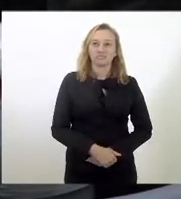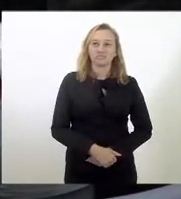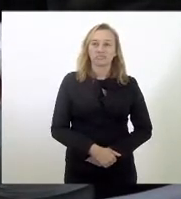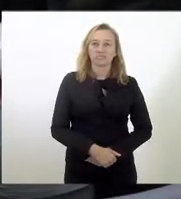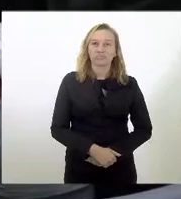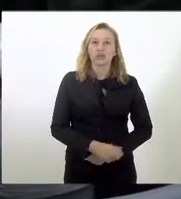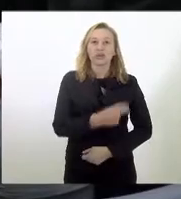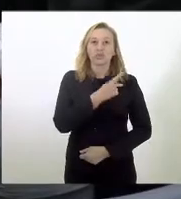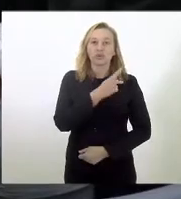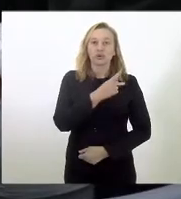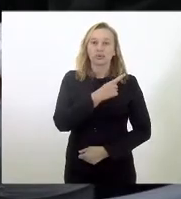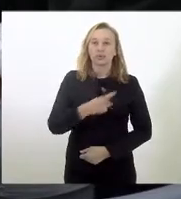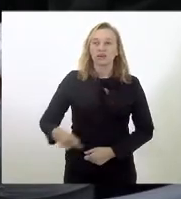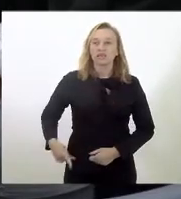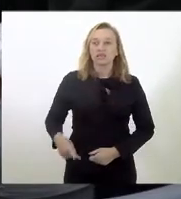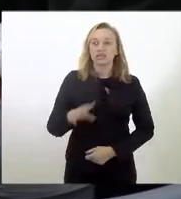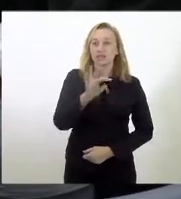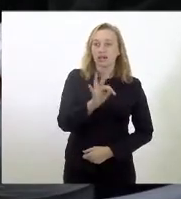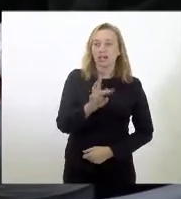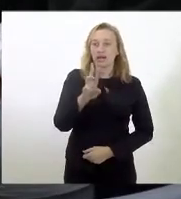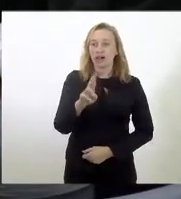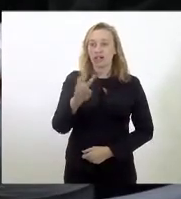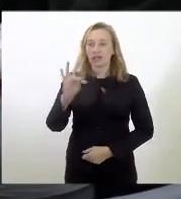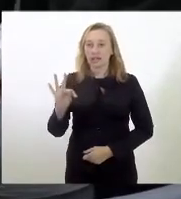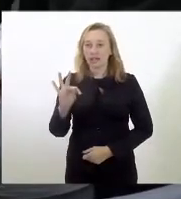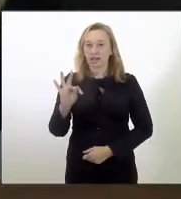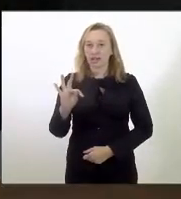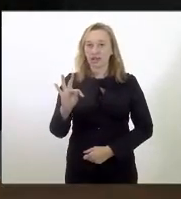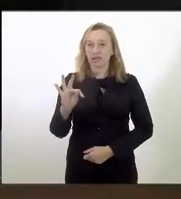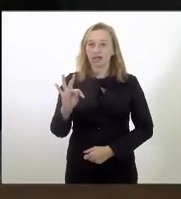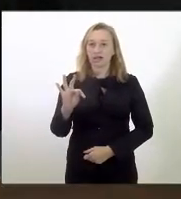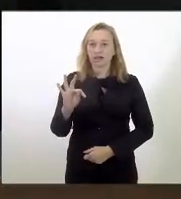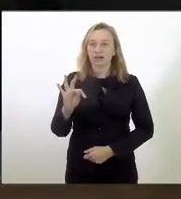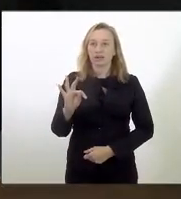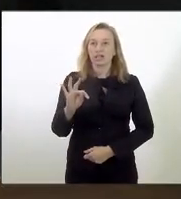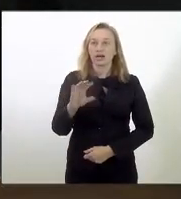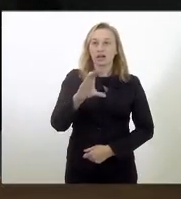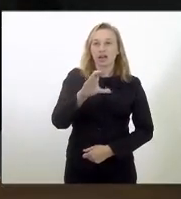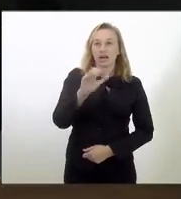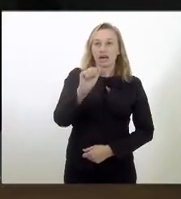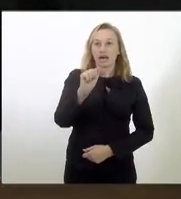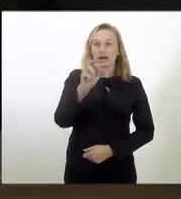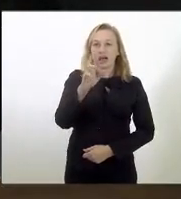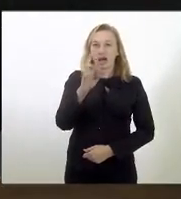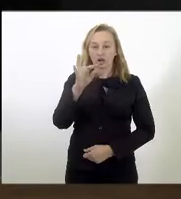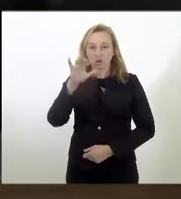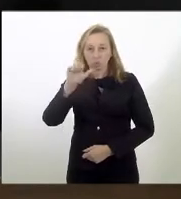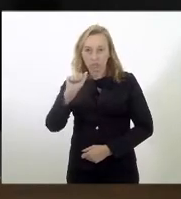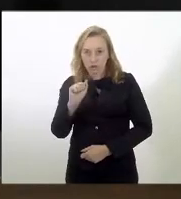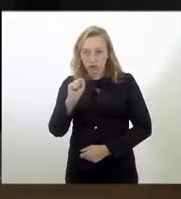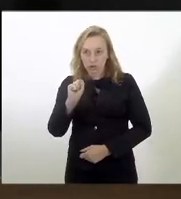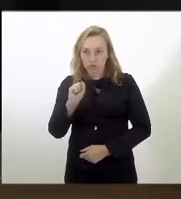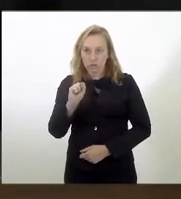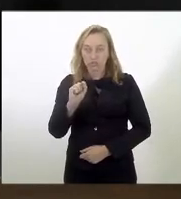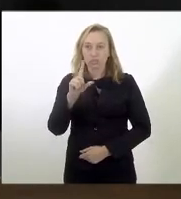Presidente do TRT-RJ, desembargador Carlos Luiz Del Horto. Seja bem-vindo, doutor.